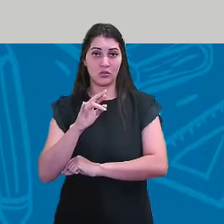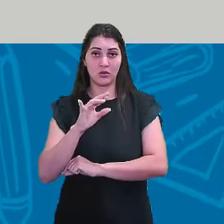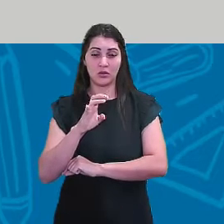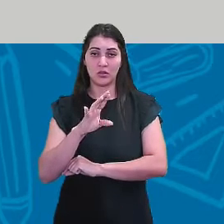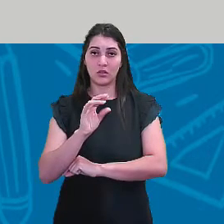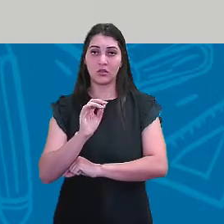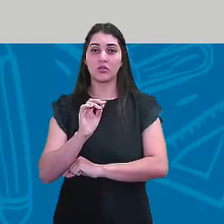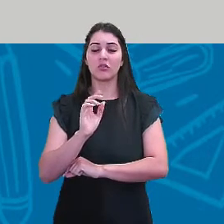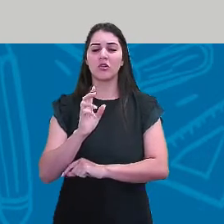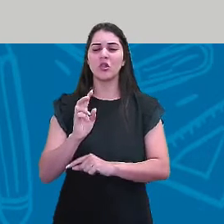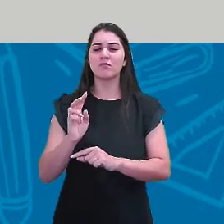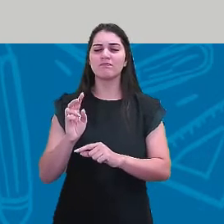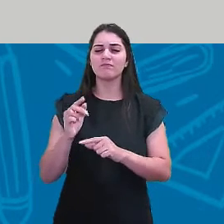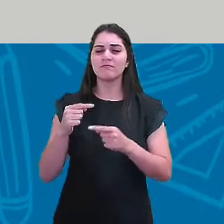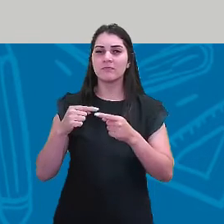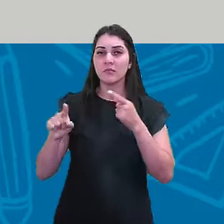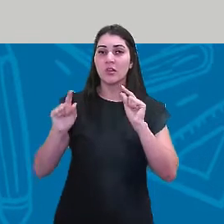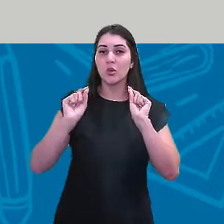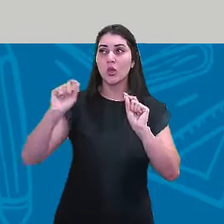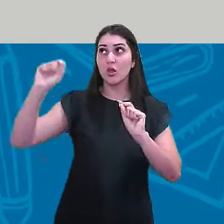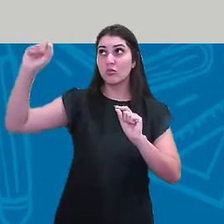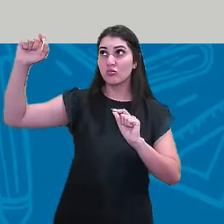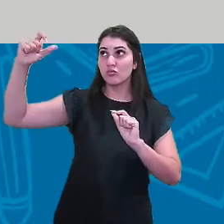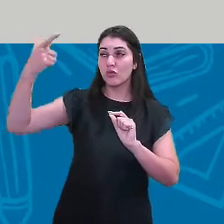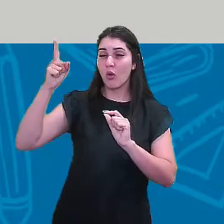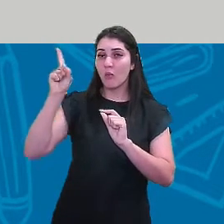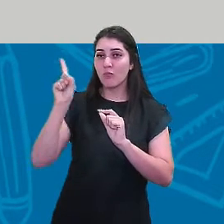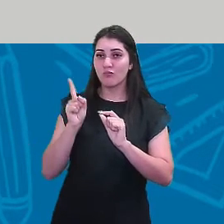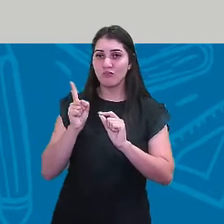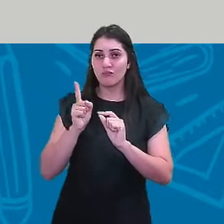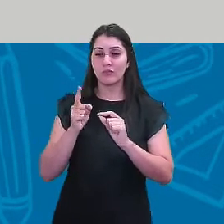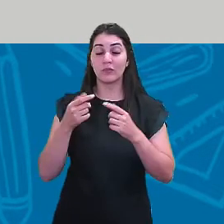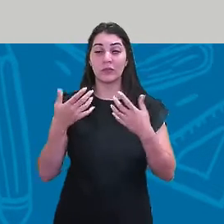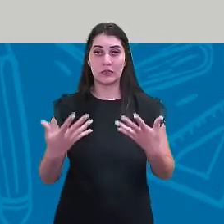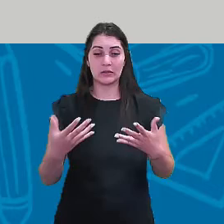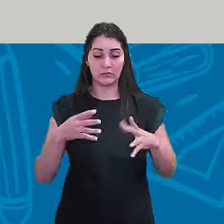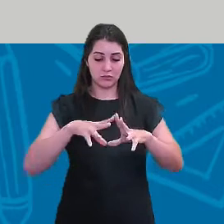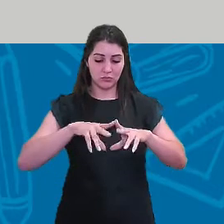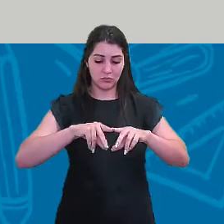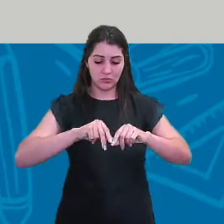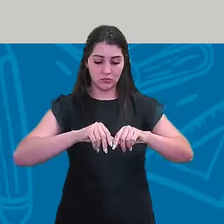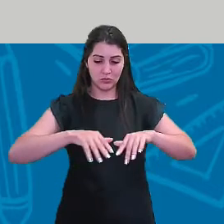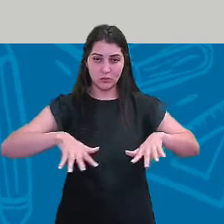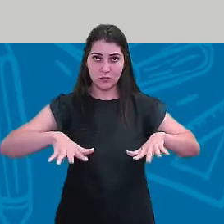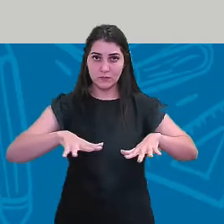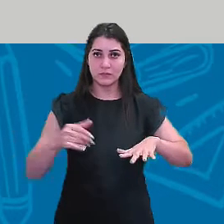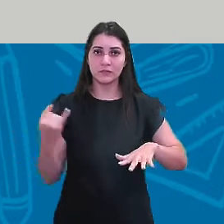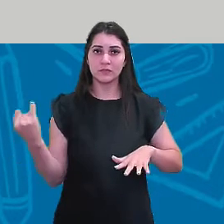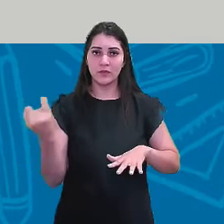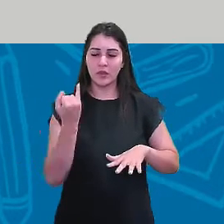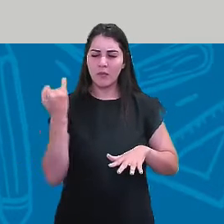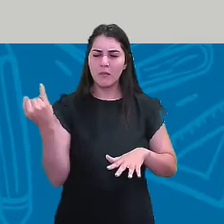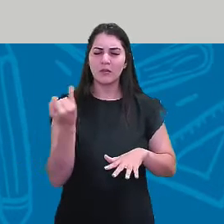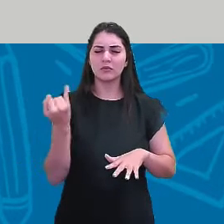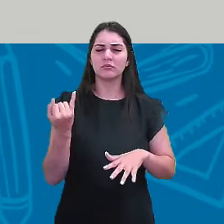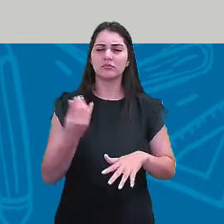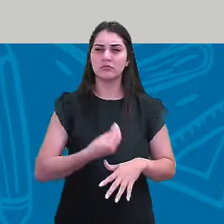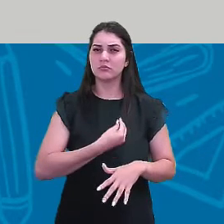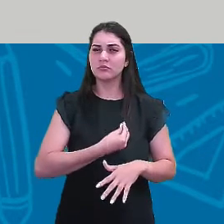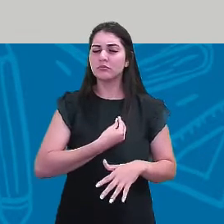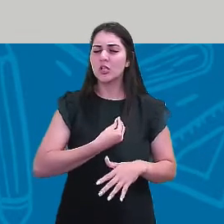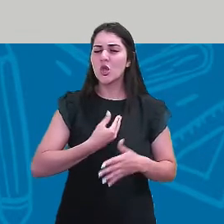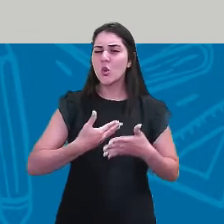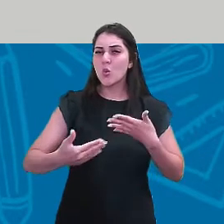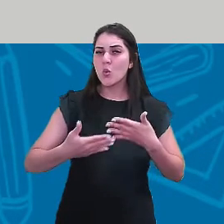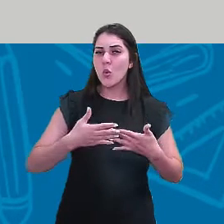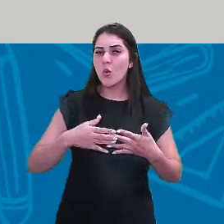ação intensa dos raios solares. Então, minha gente, o solo é tão importante para a vida de qualquer ser vivo que a